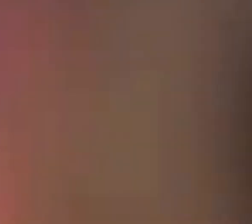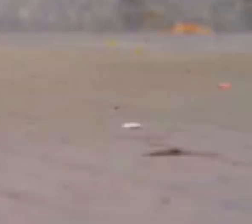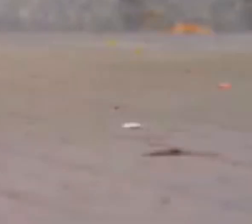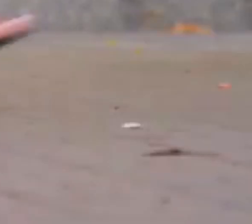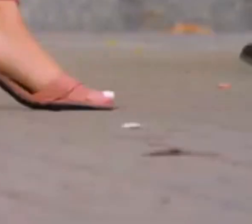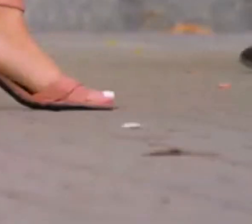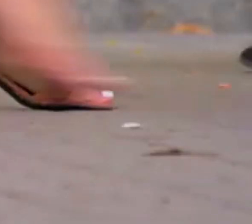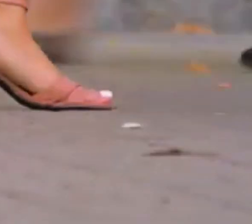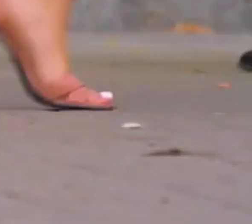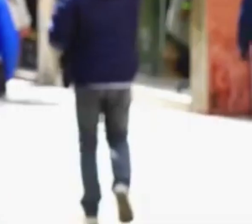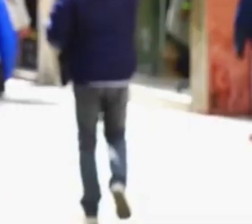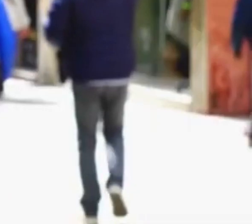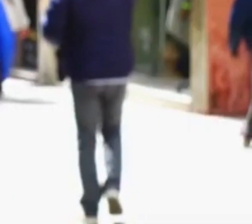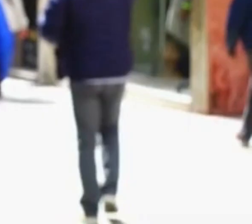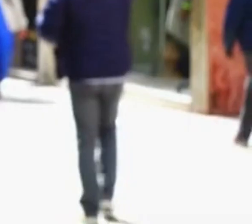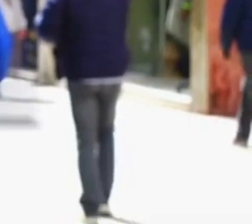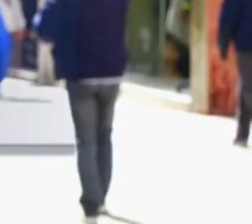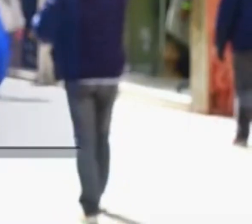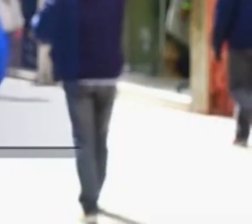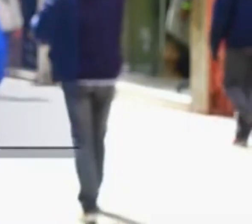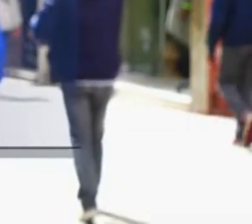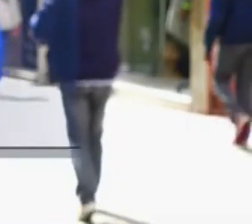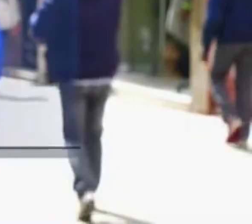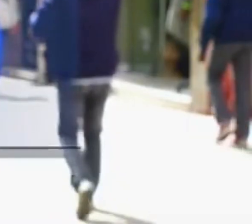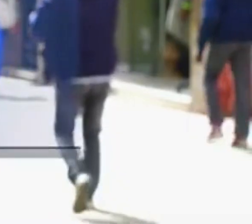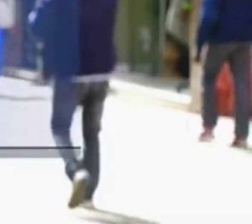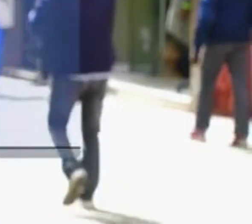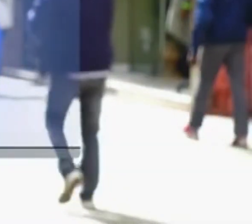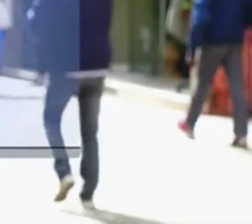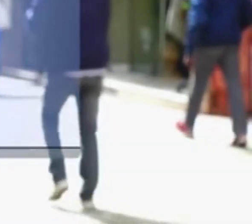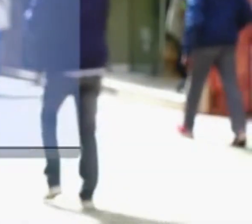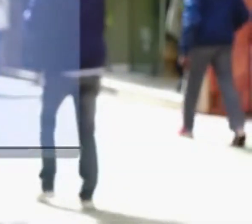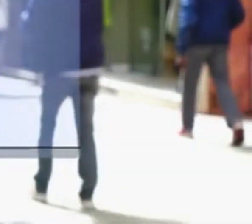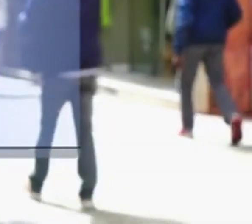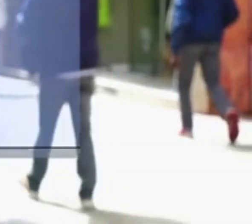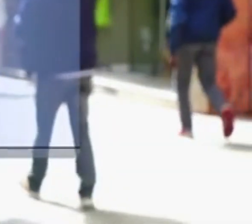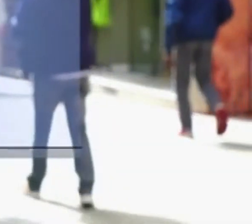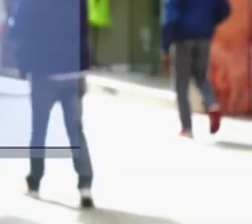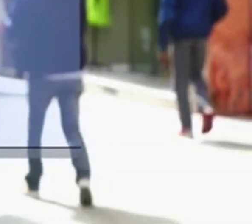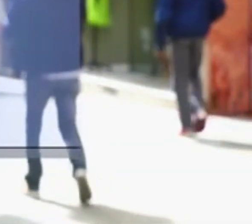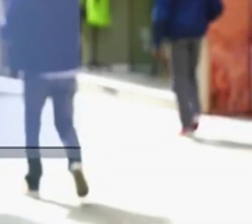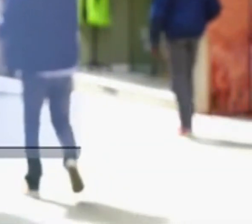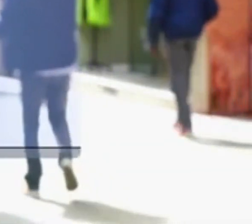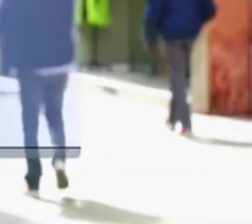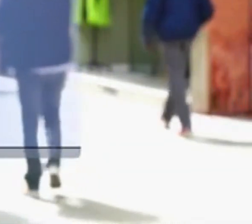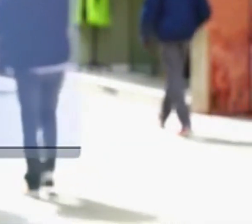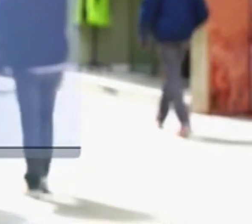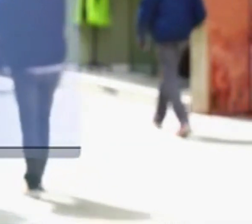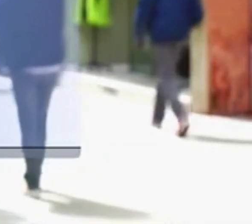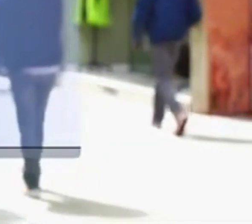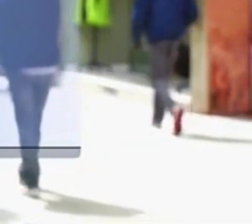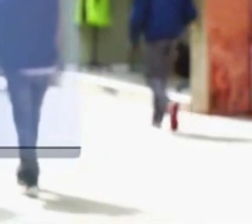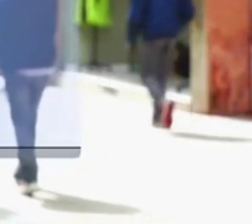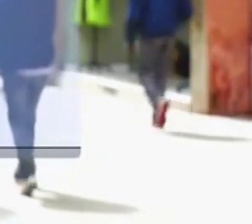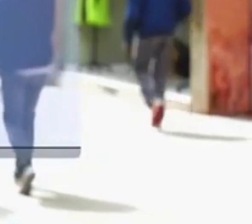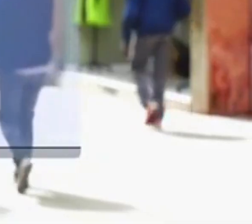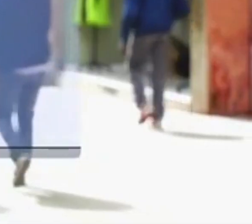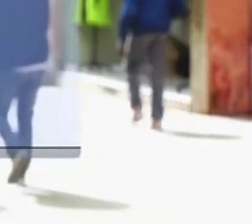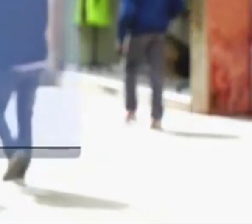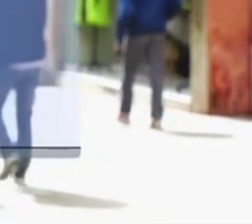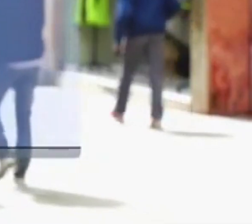O sedentarismo é fator de risco de diversas doenças, como obesidade, aumento do